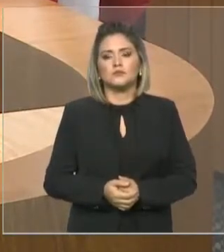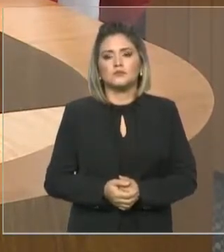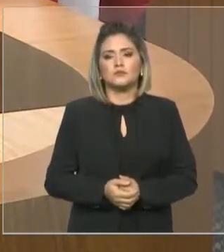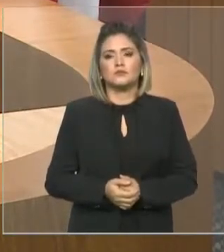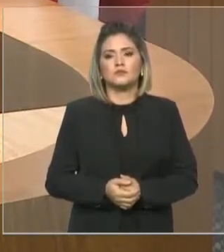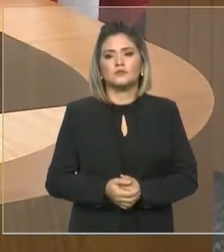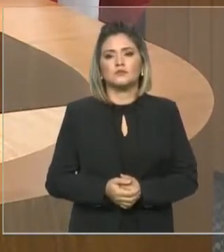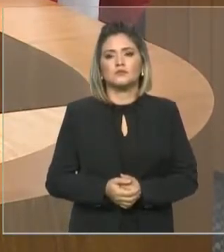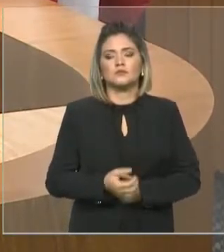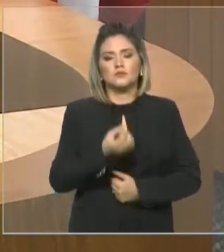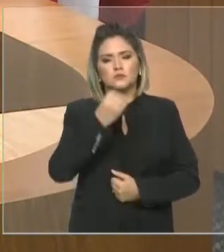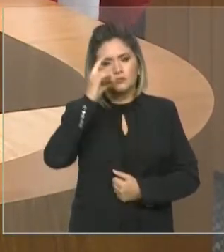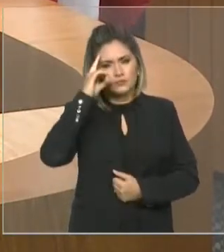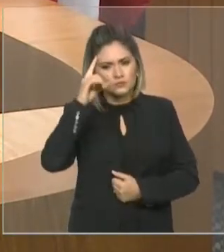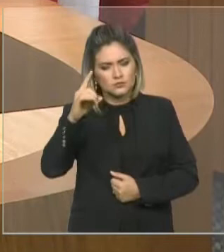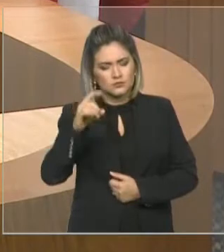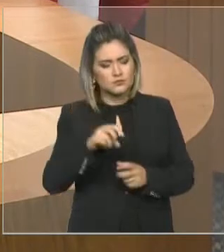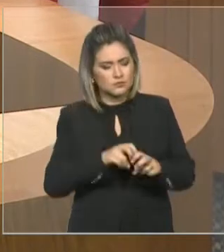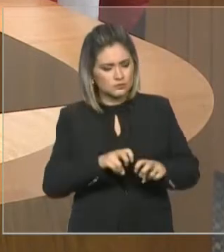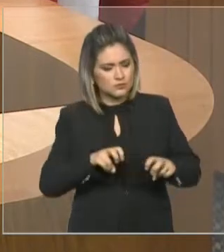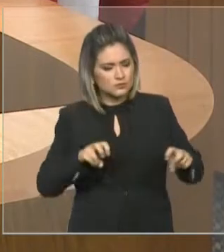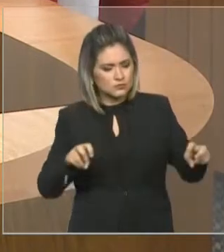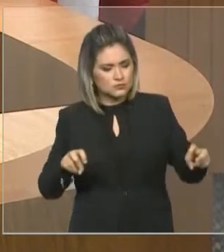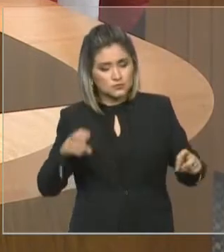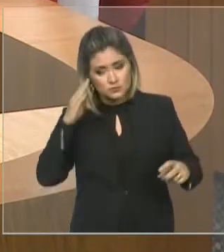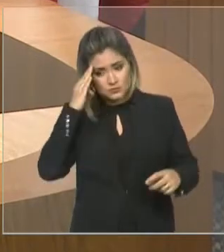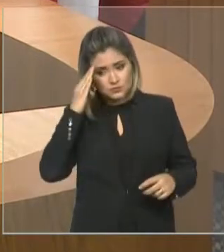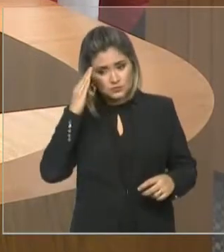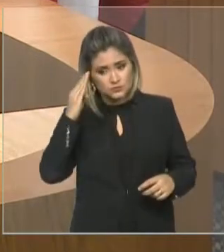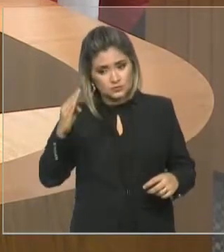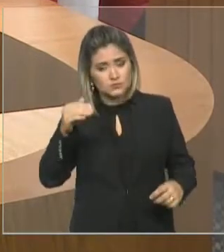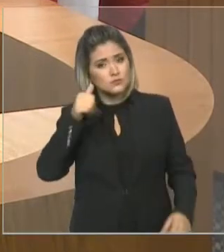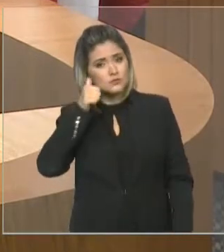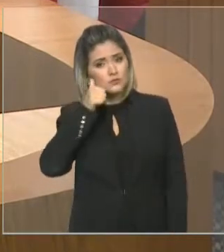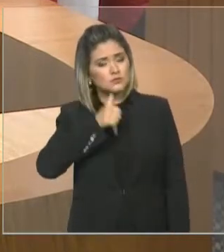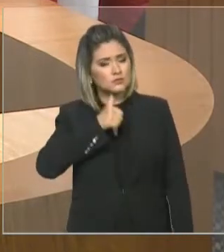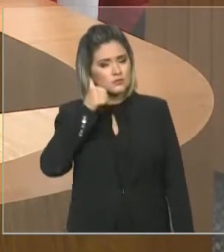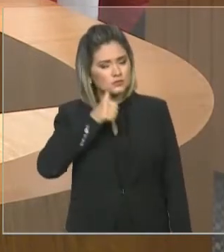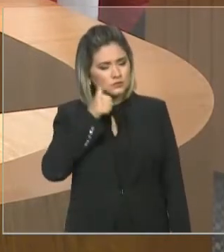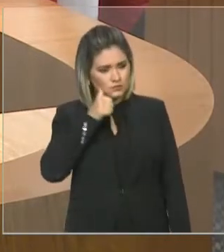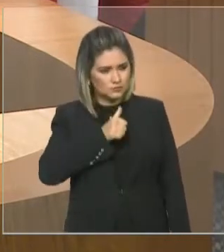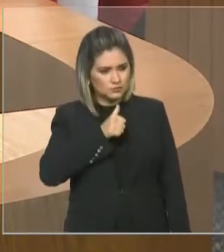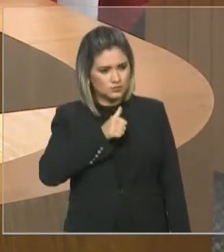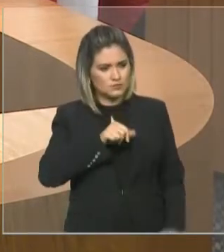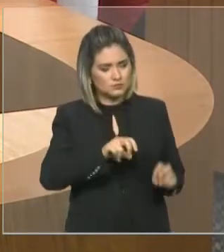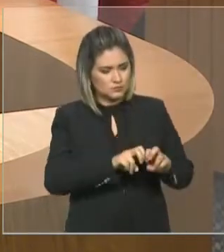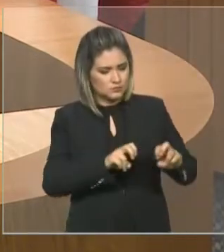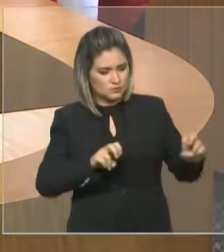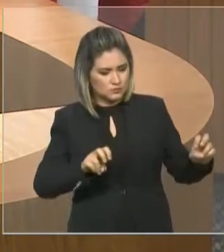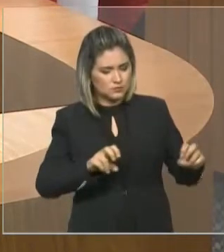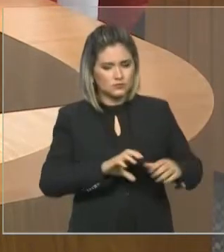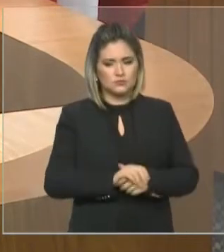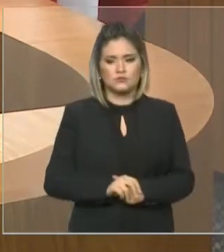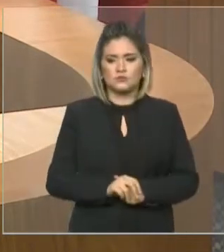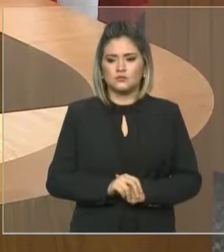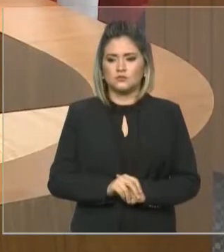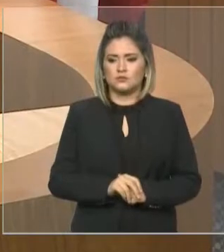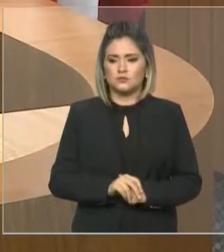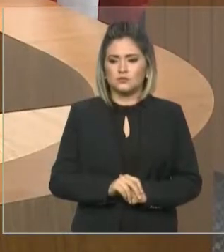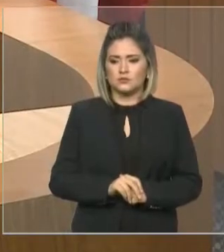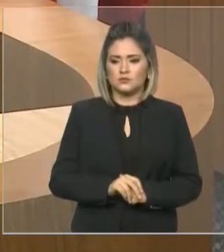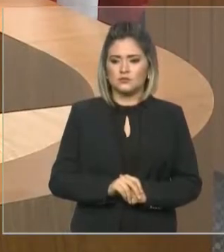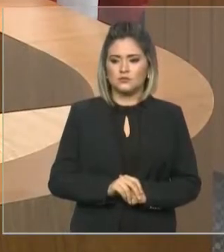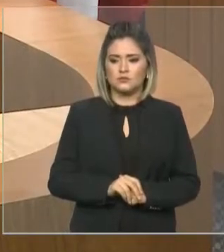especialmente às mulheres que compõem essa muito digna mesa, representada pela nossa